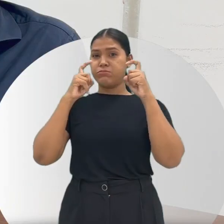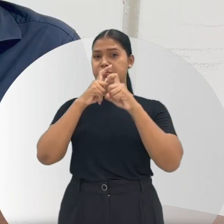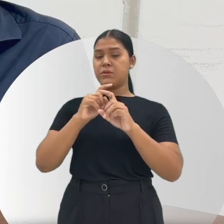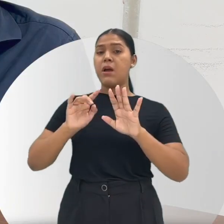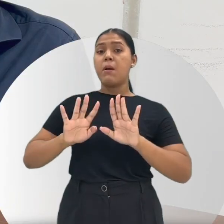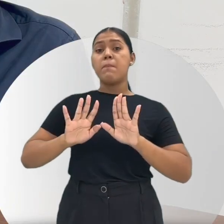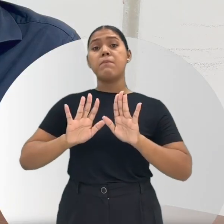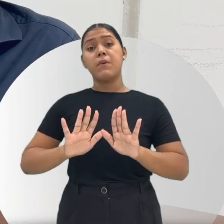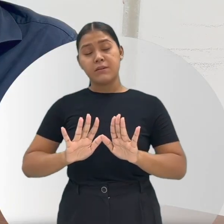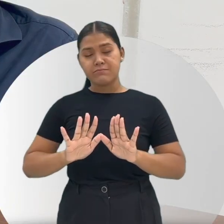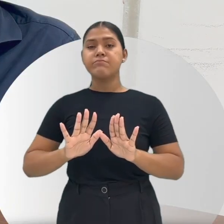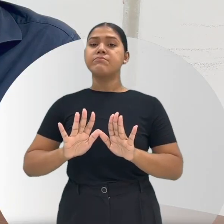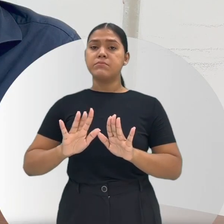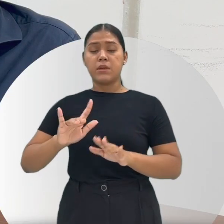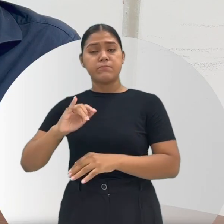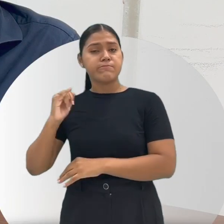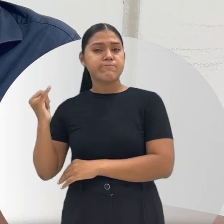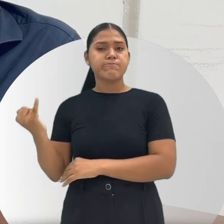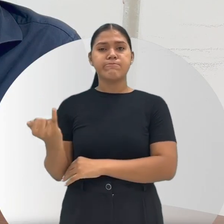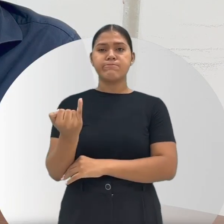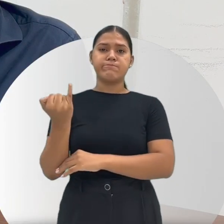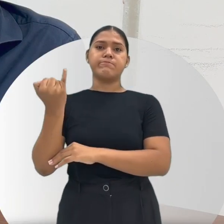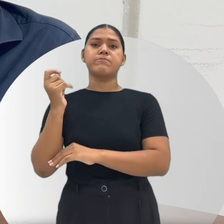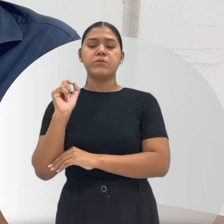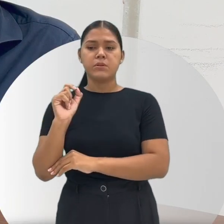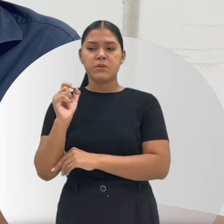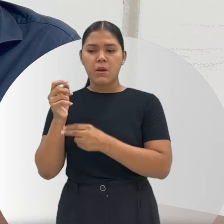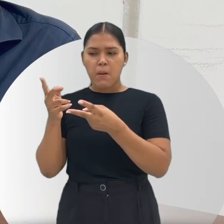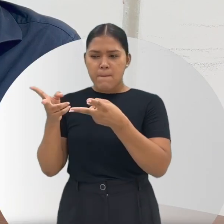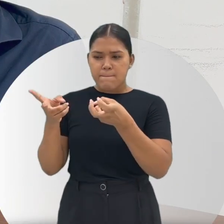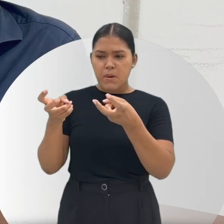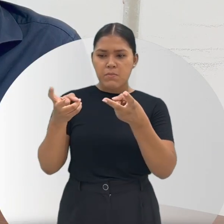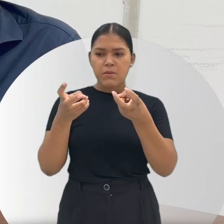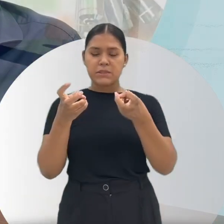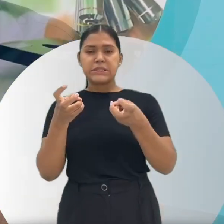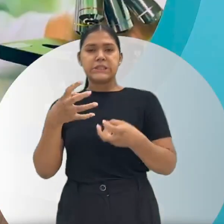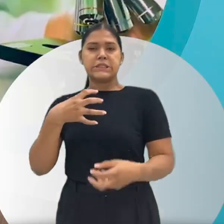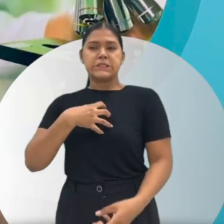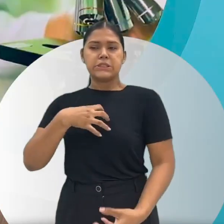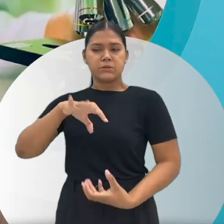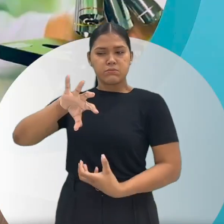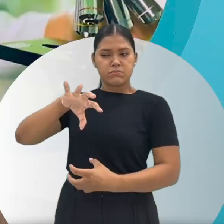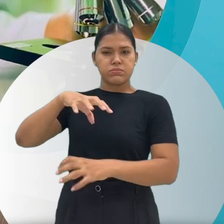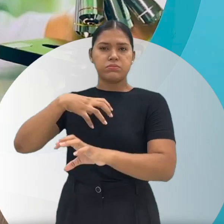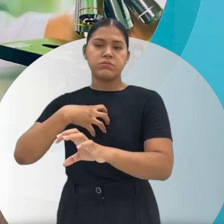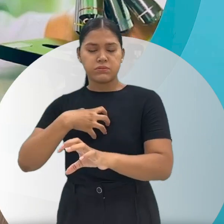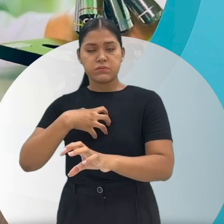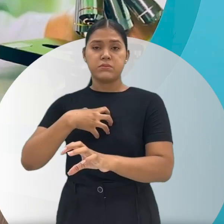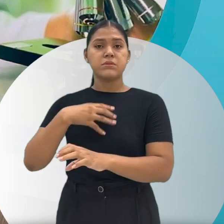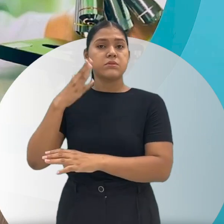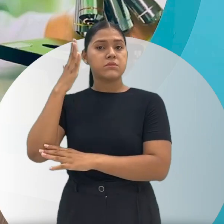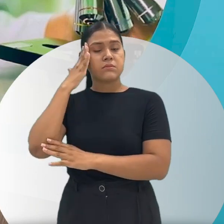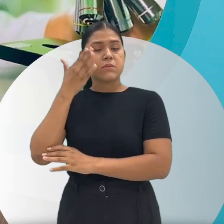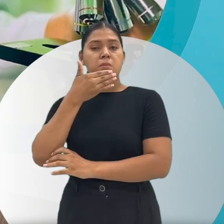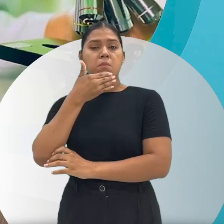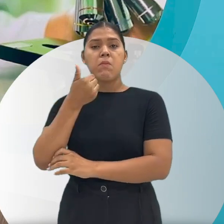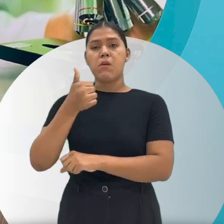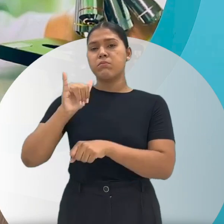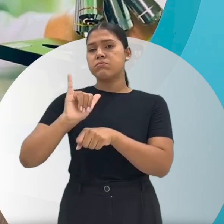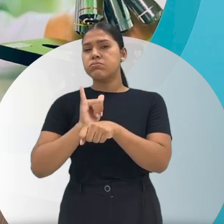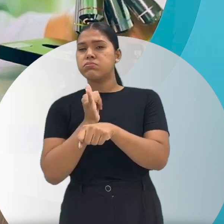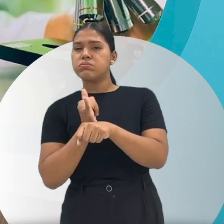mas assim, é muito importante a gente ter esse olhar mais sensível, estudar as melhores estratégias, as